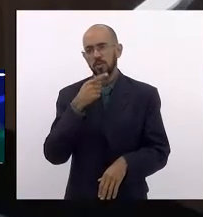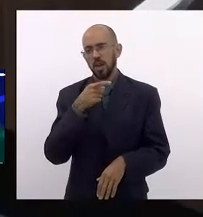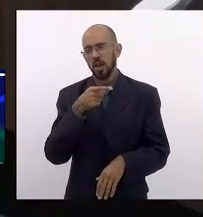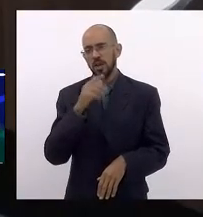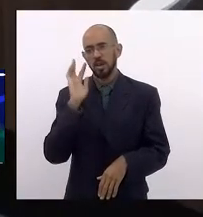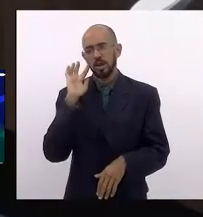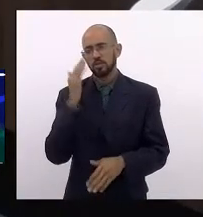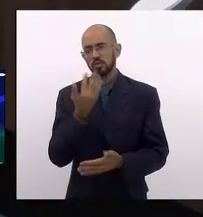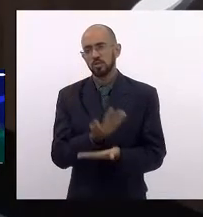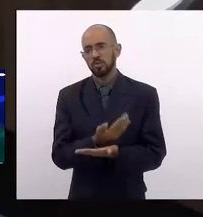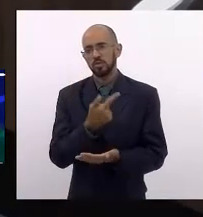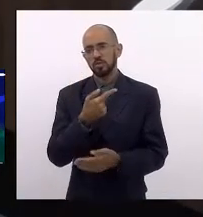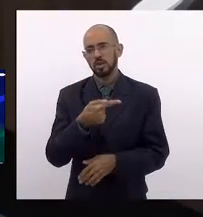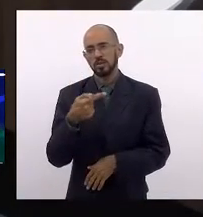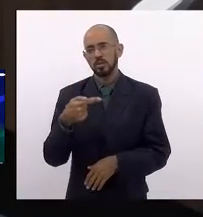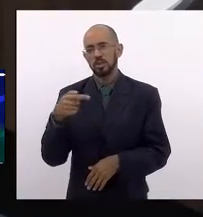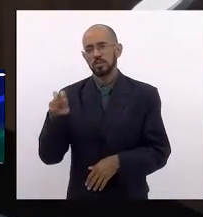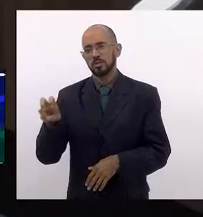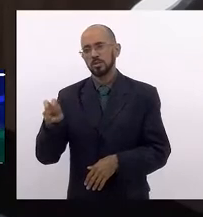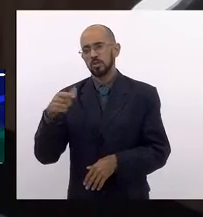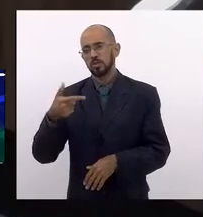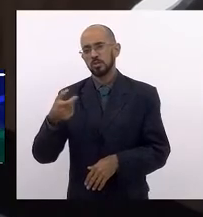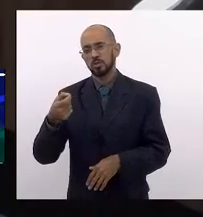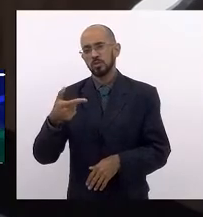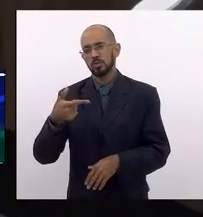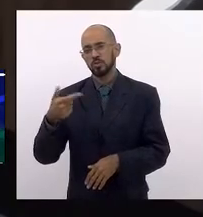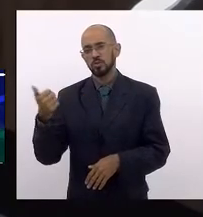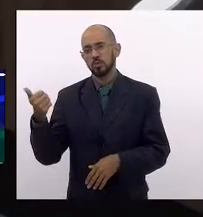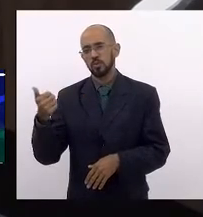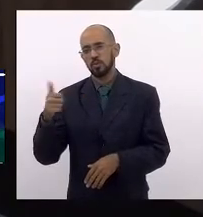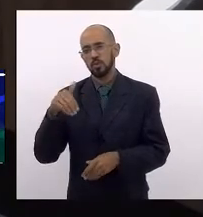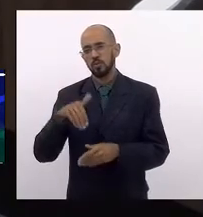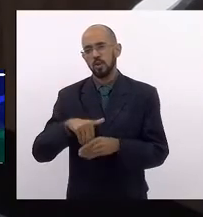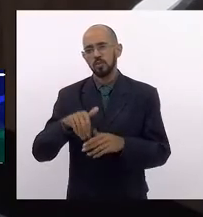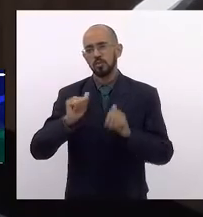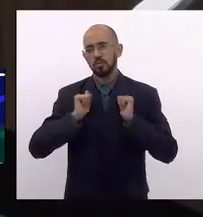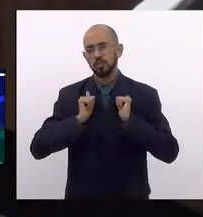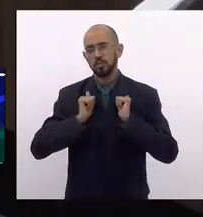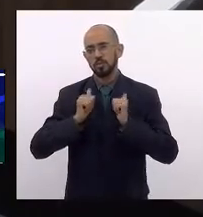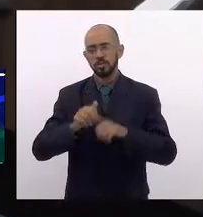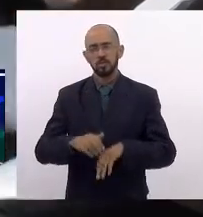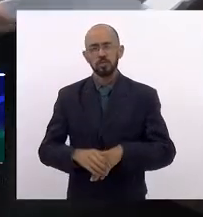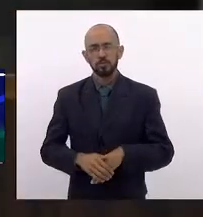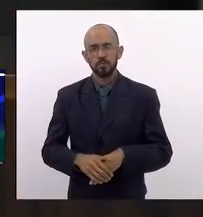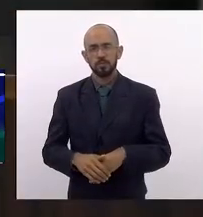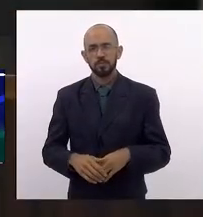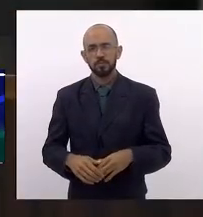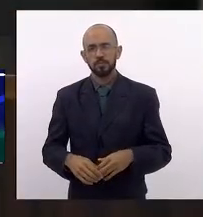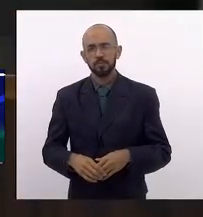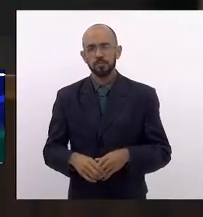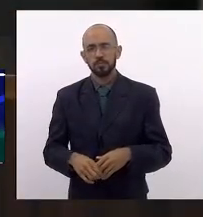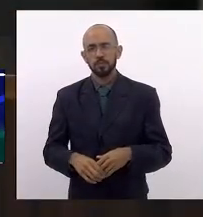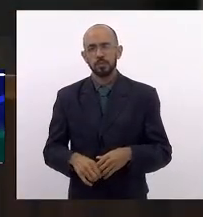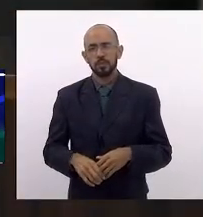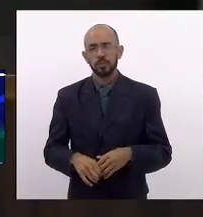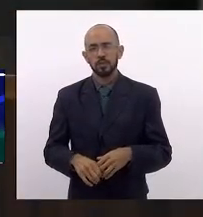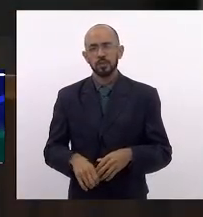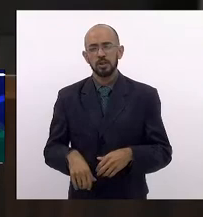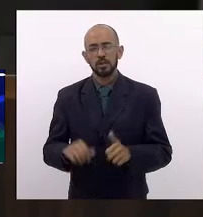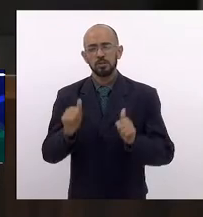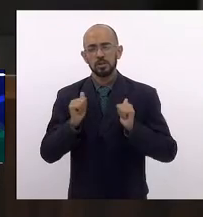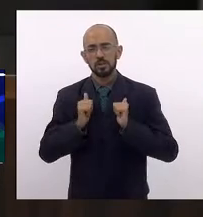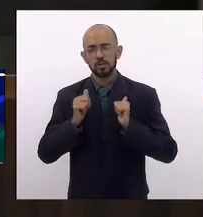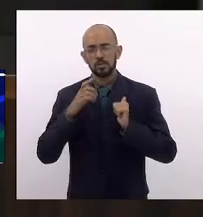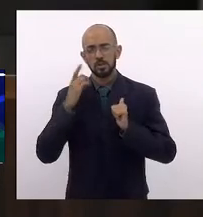projeto de resolução 775 de 2021 meu voto como abstenção 775 2021 abstenção